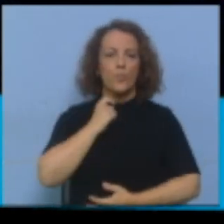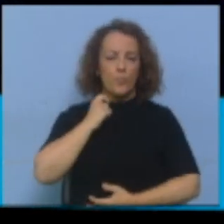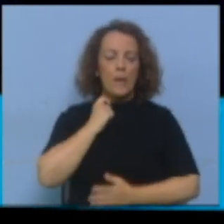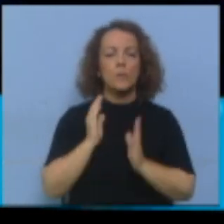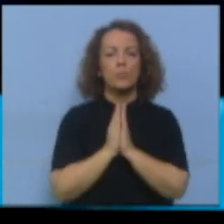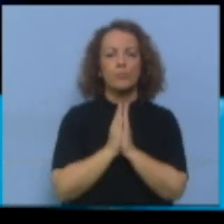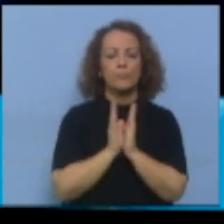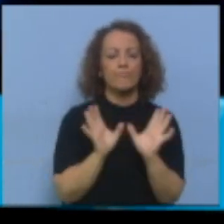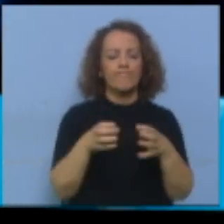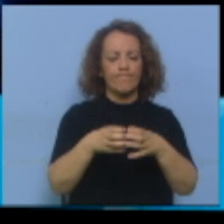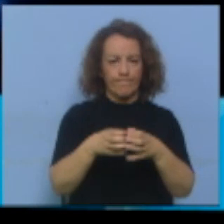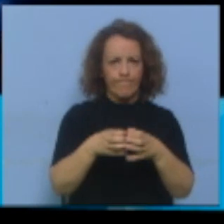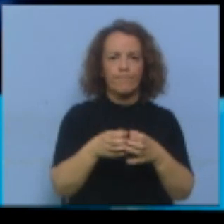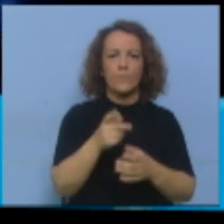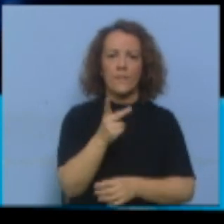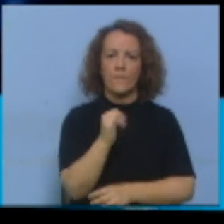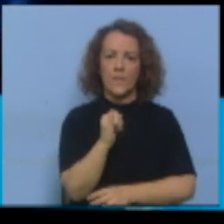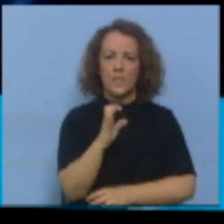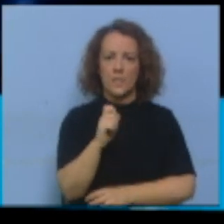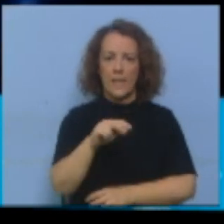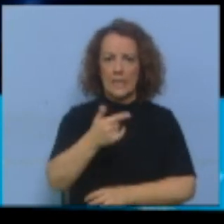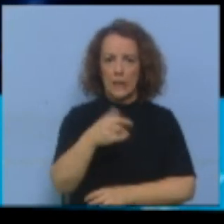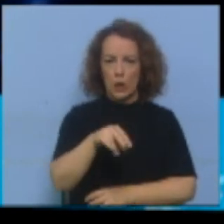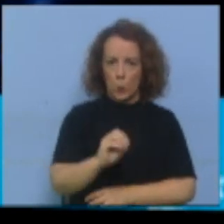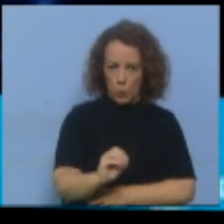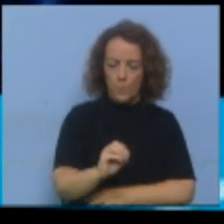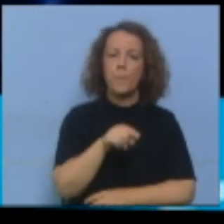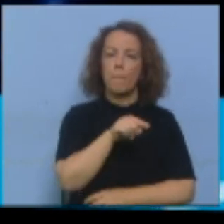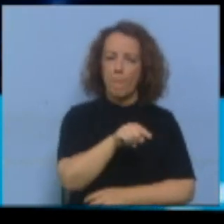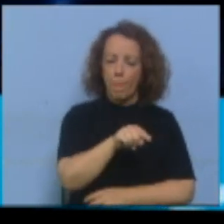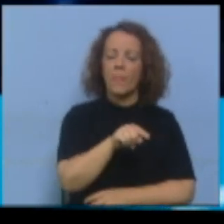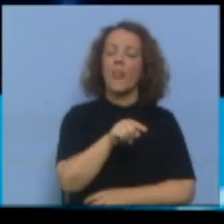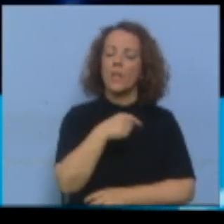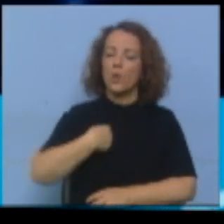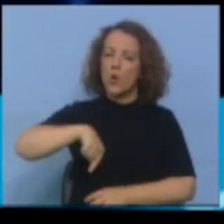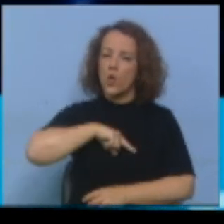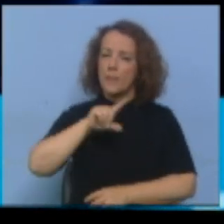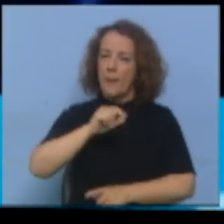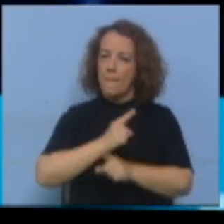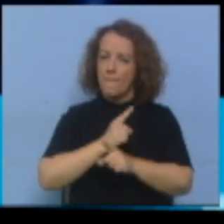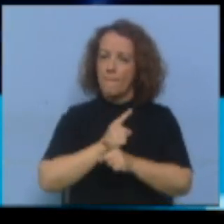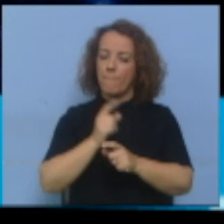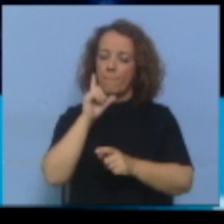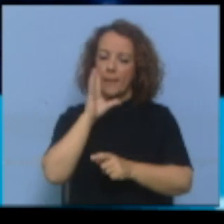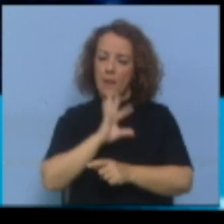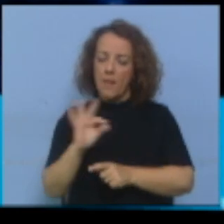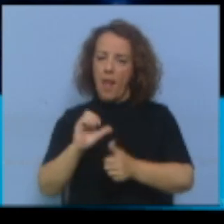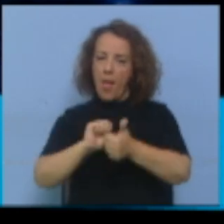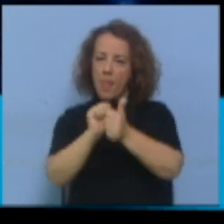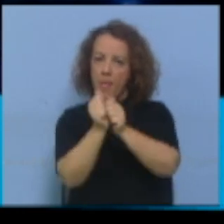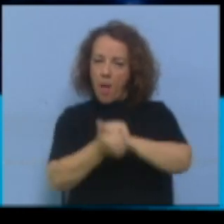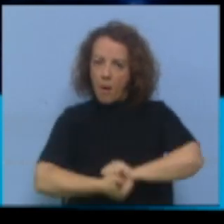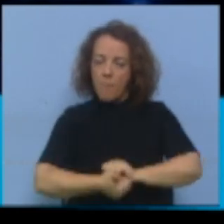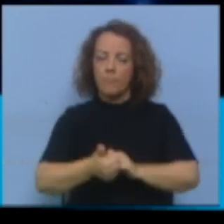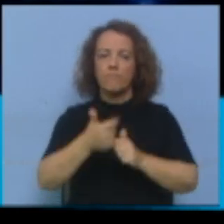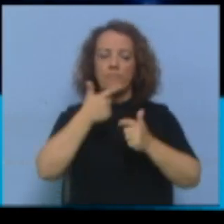vicentino, estamos também a adaptar-nos, a encontrar a melhor linguagem, a melhor estratégia para fazer face a